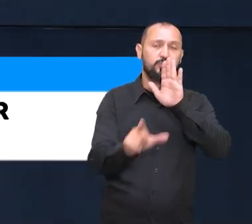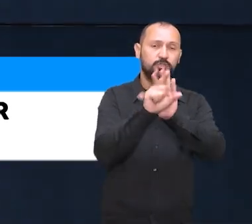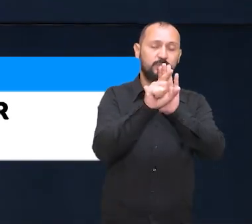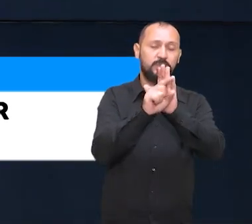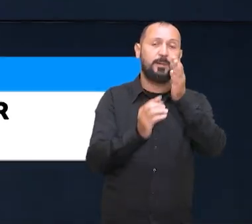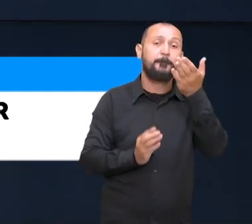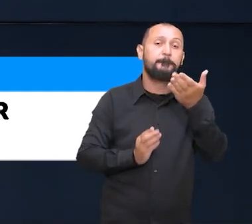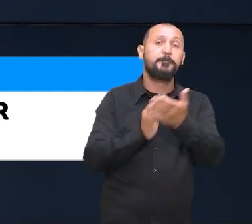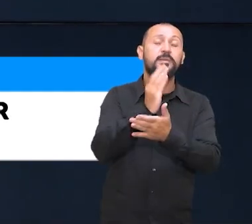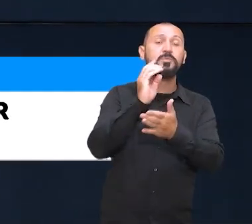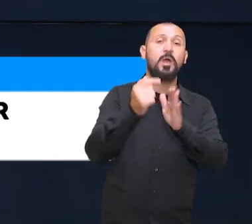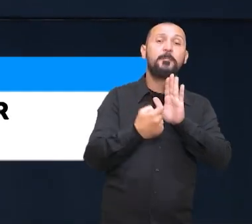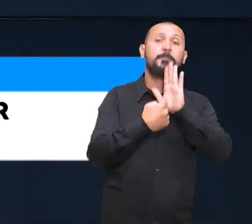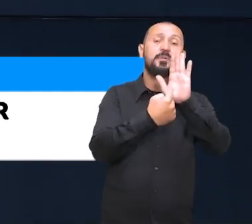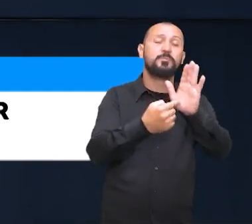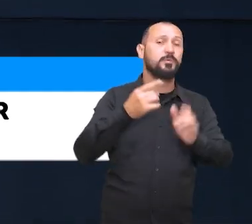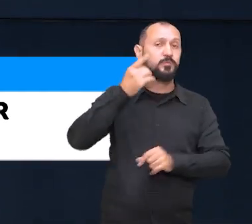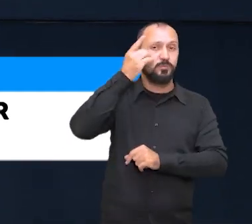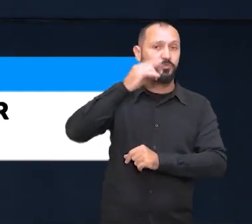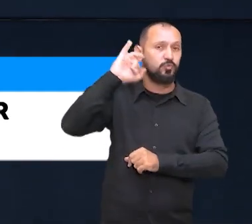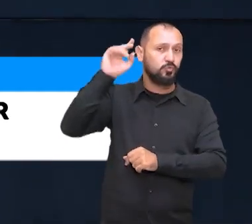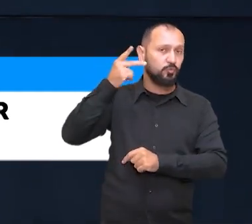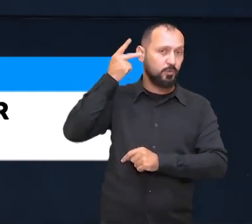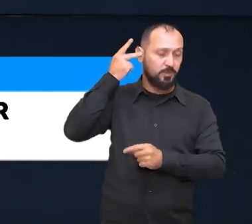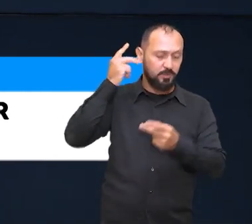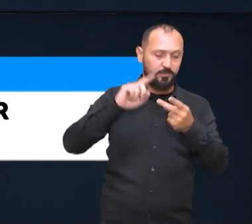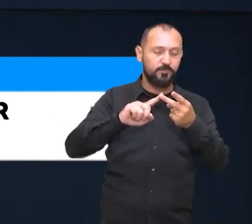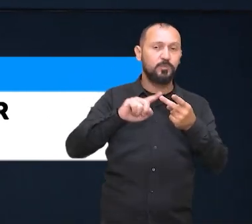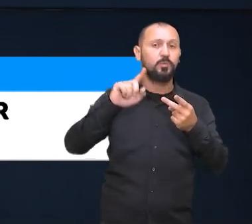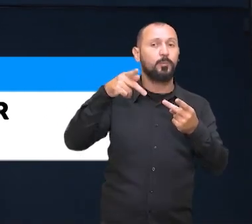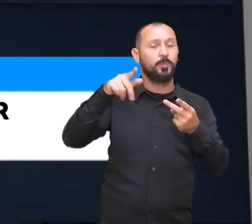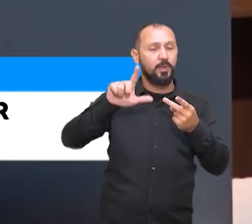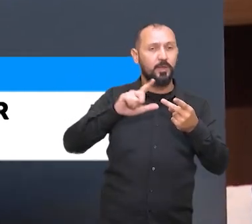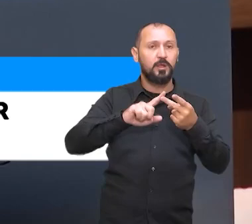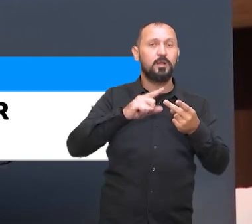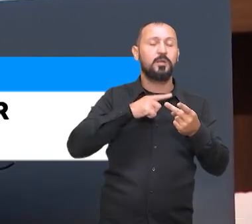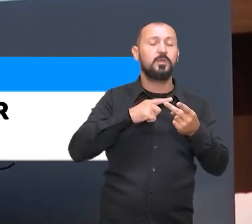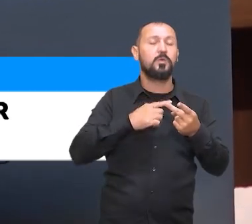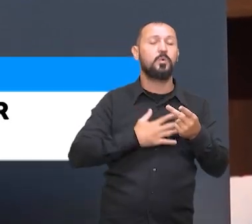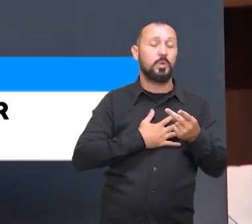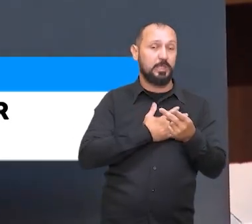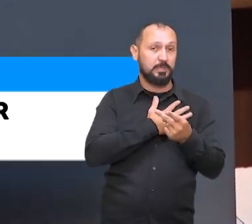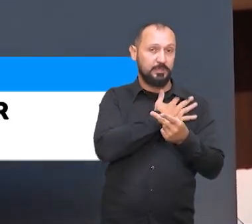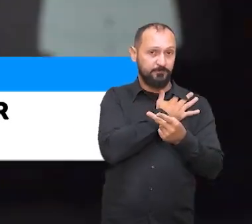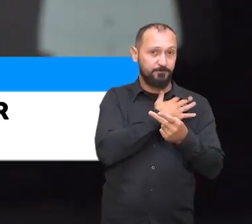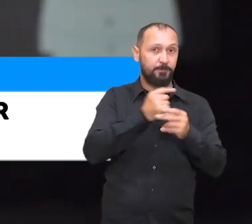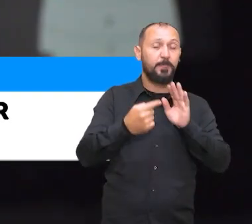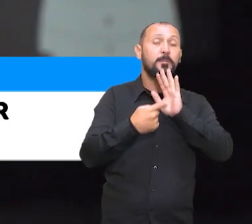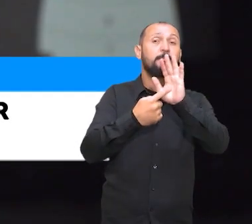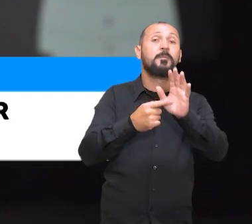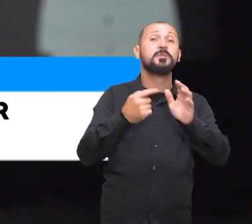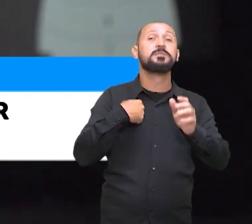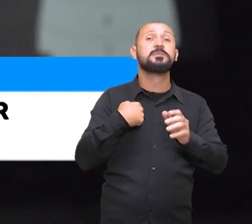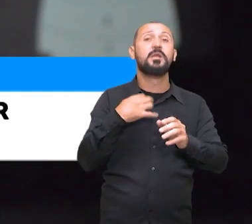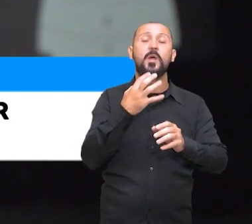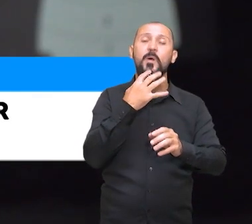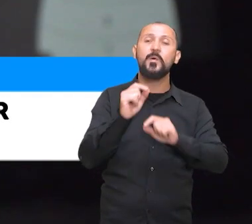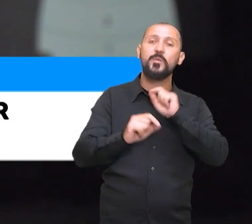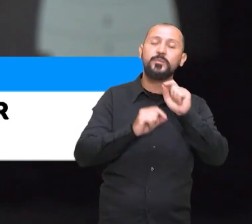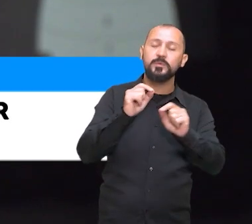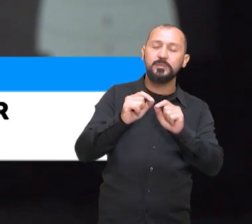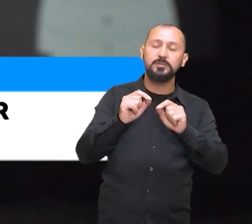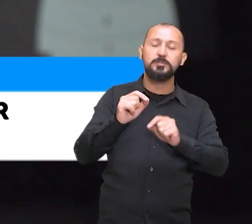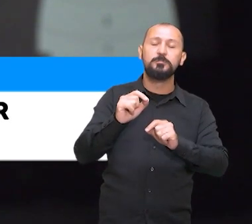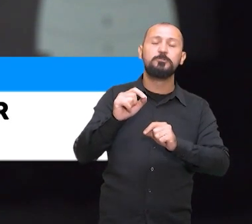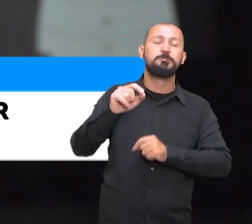o projeto de lei apresentado pelos deputados João Henrique, do PL, e Coronel Davi, do PL, que dispõe sobre o